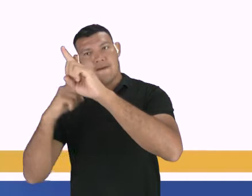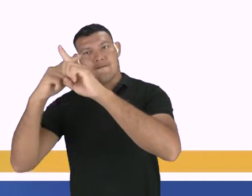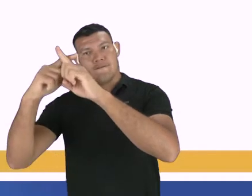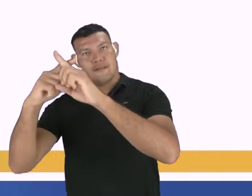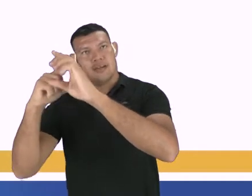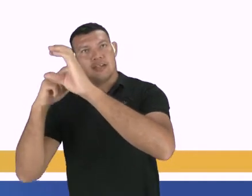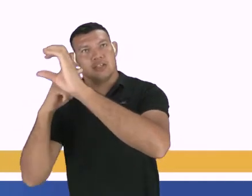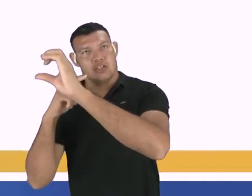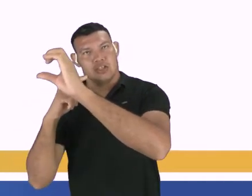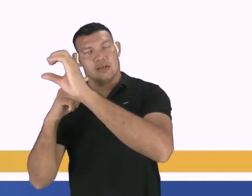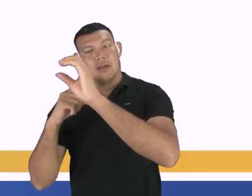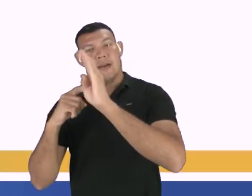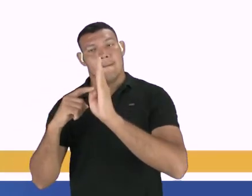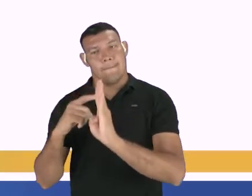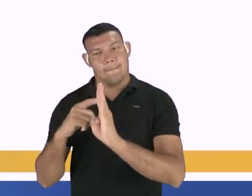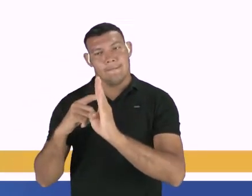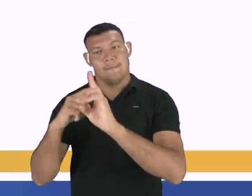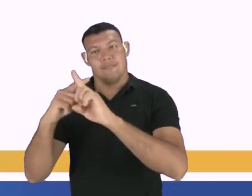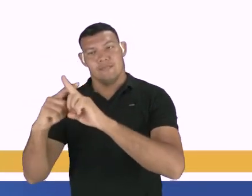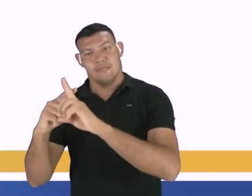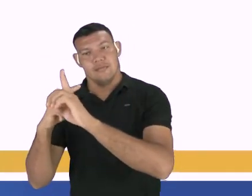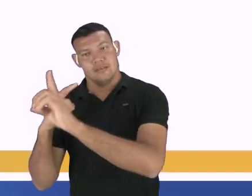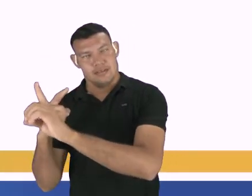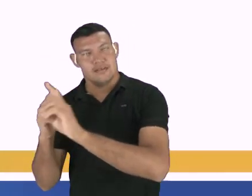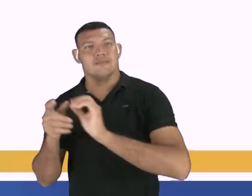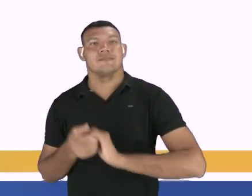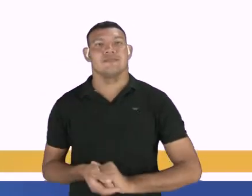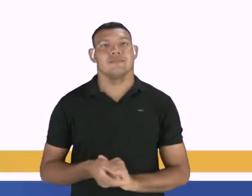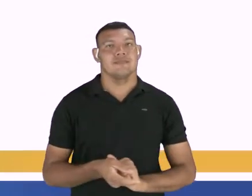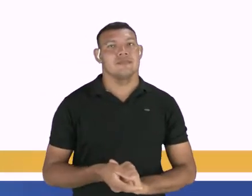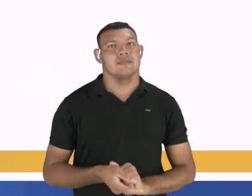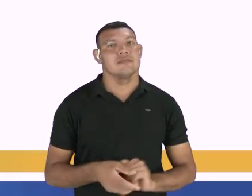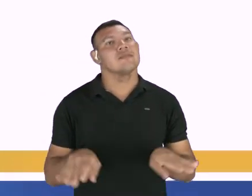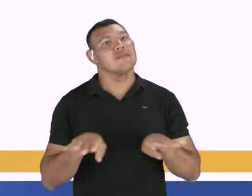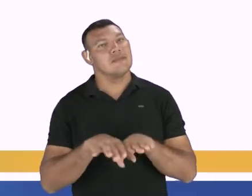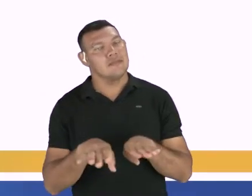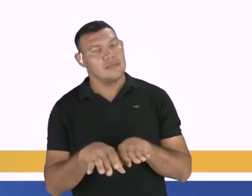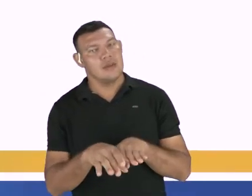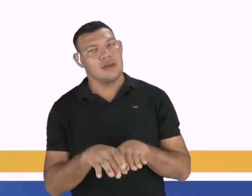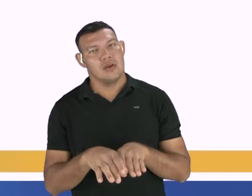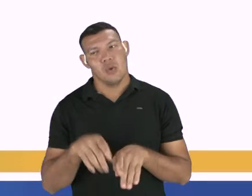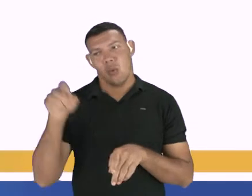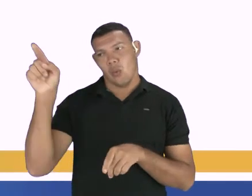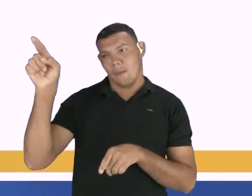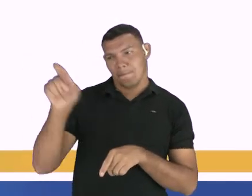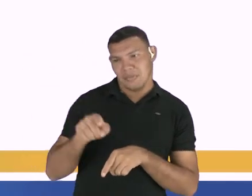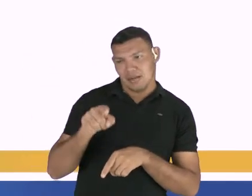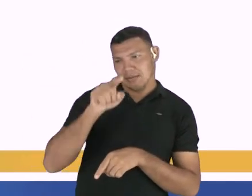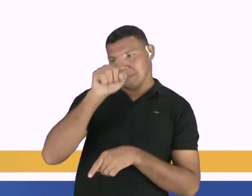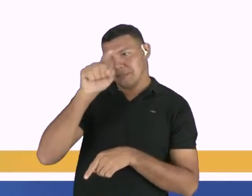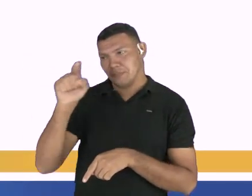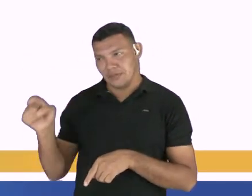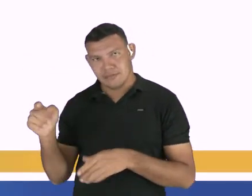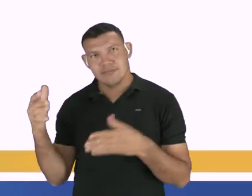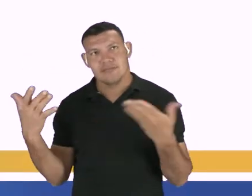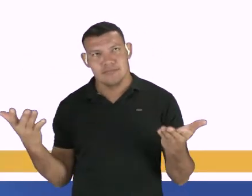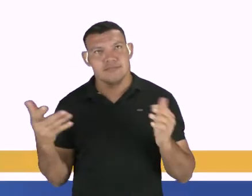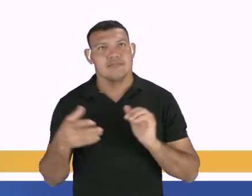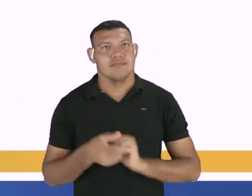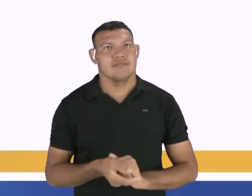numerador A pelo numerador C e também vou estar multiplicando o denominador B pelo